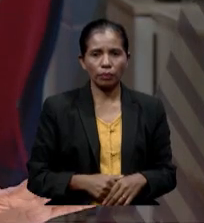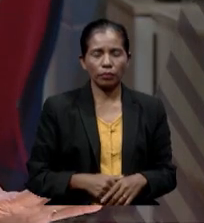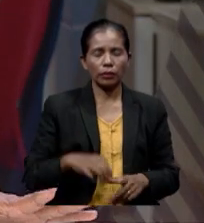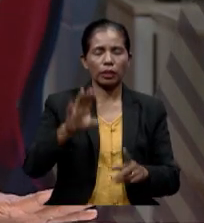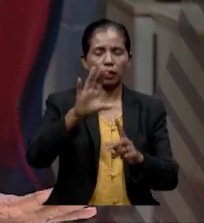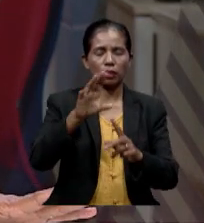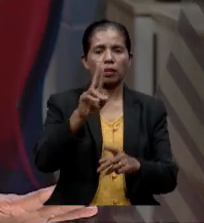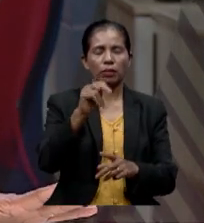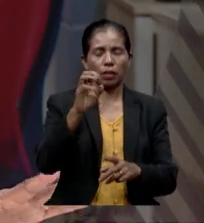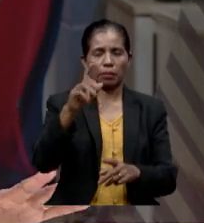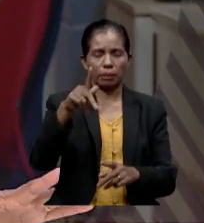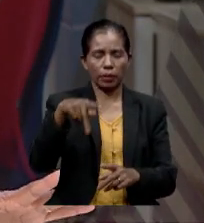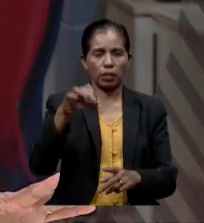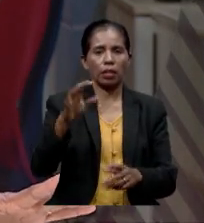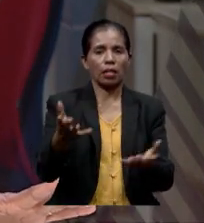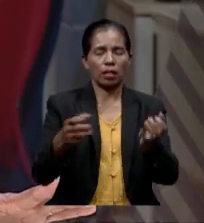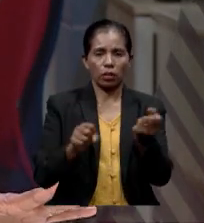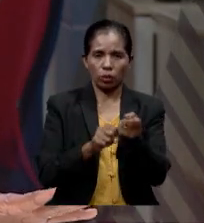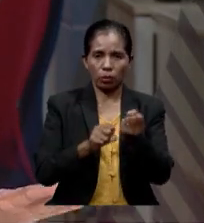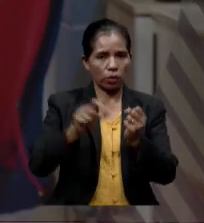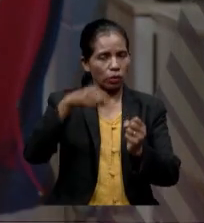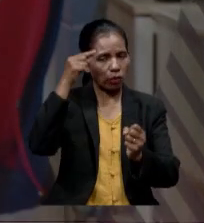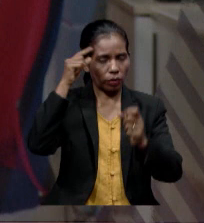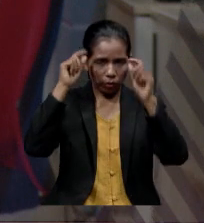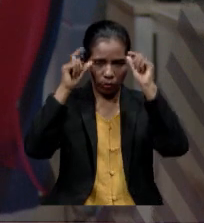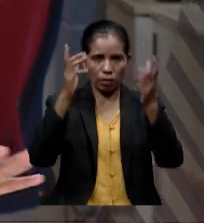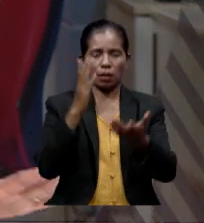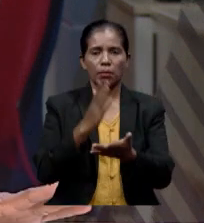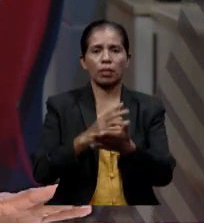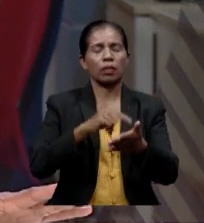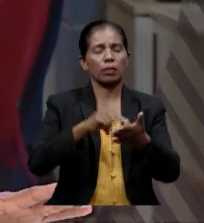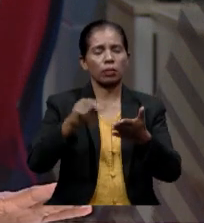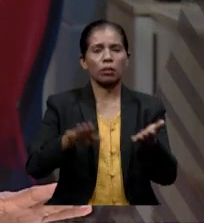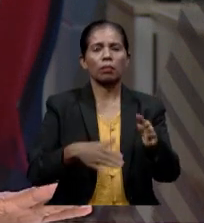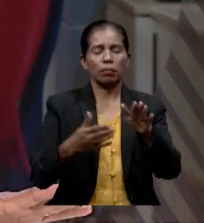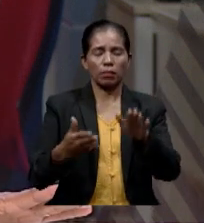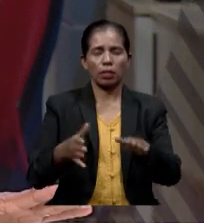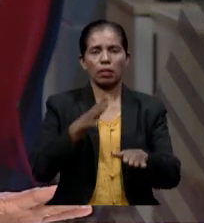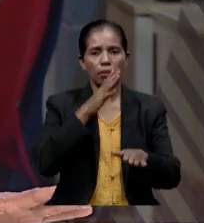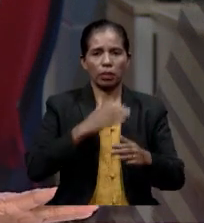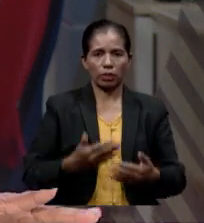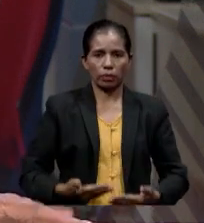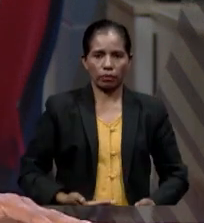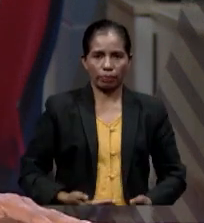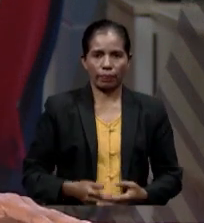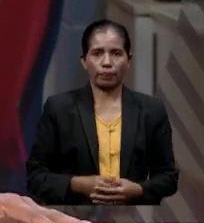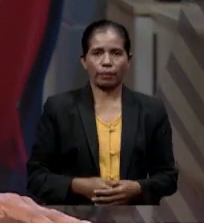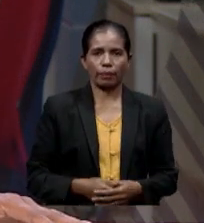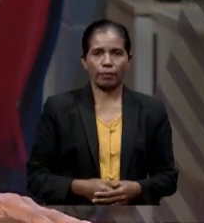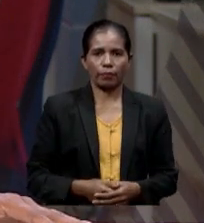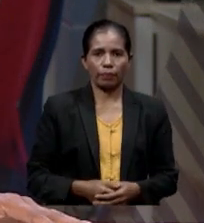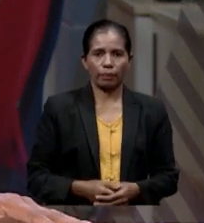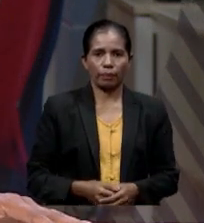Chefe de missão UNFPA, a cara que apoia o governo Timor-Leste, o de combate número mortalidade e não em rua.